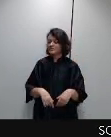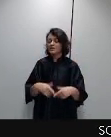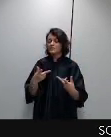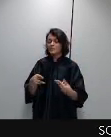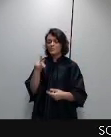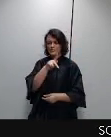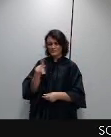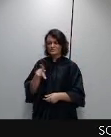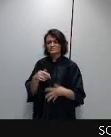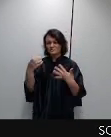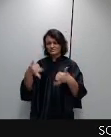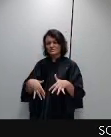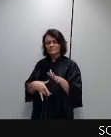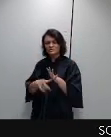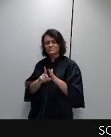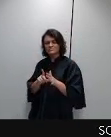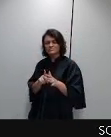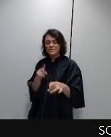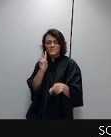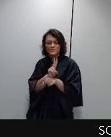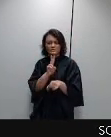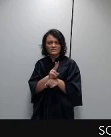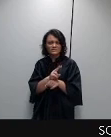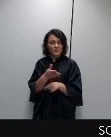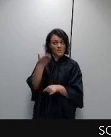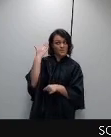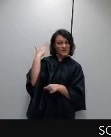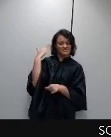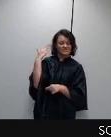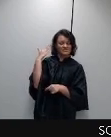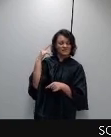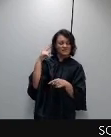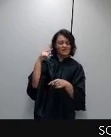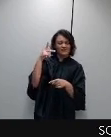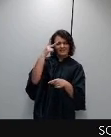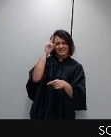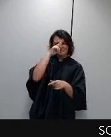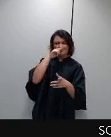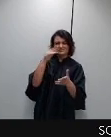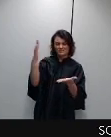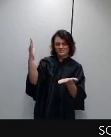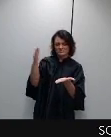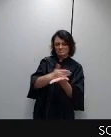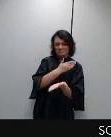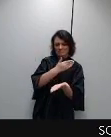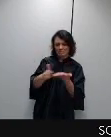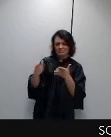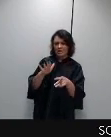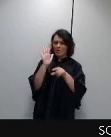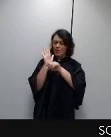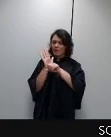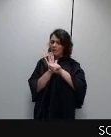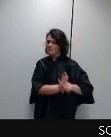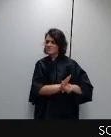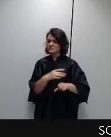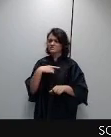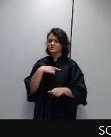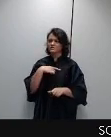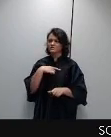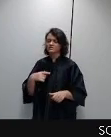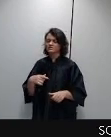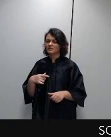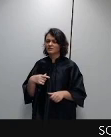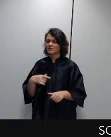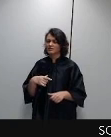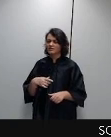novo a proteção do passado mediante a exclusão e informativas e o agridam gerou-se no domínio do Direito